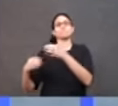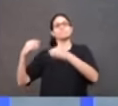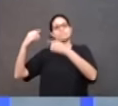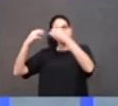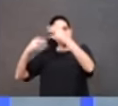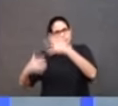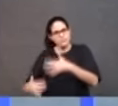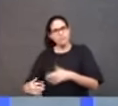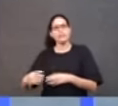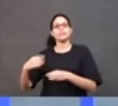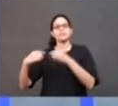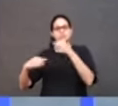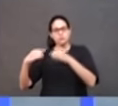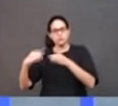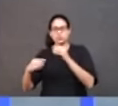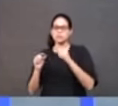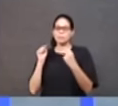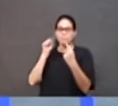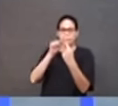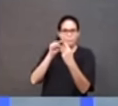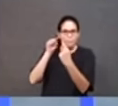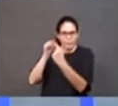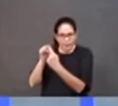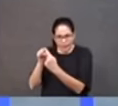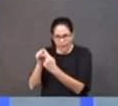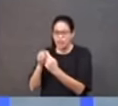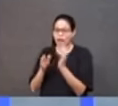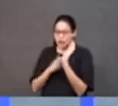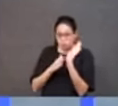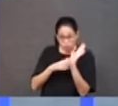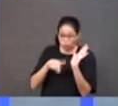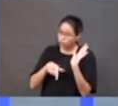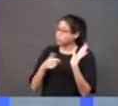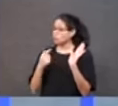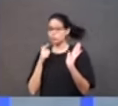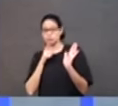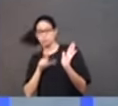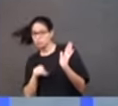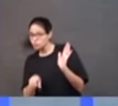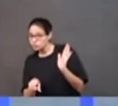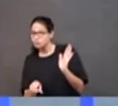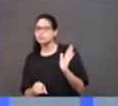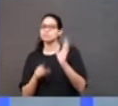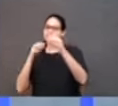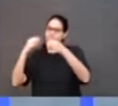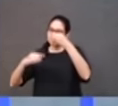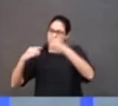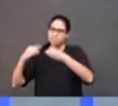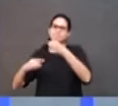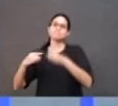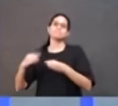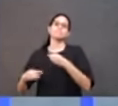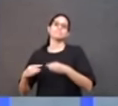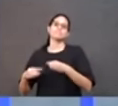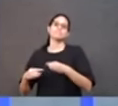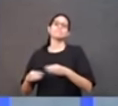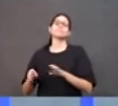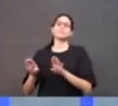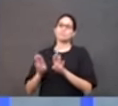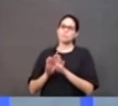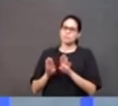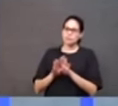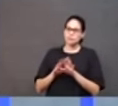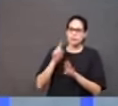que haviam sido propostas, não haviam sido cumpridas, inclusive colocando como condição de liberação de